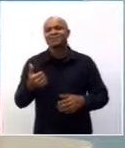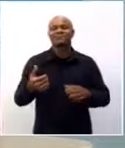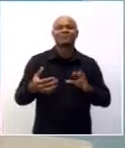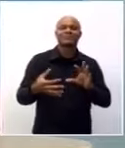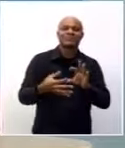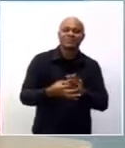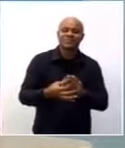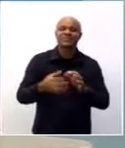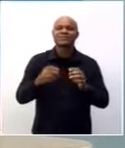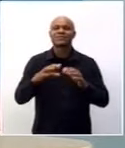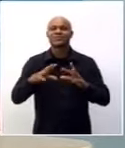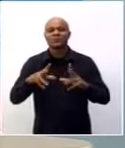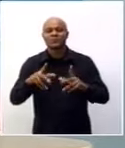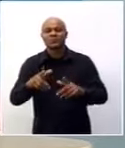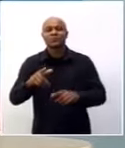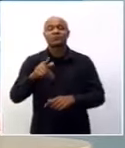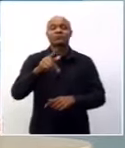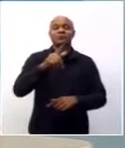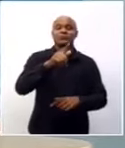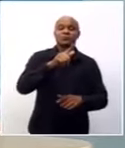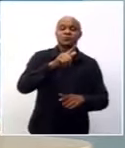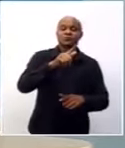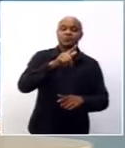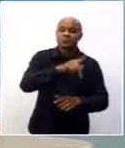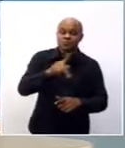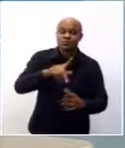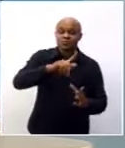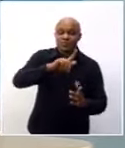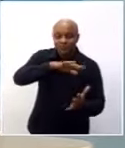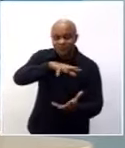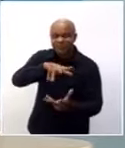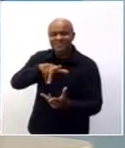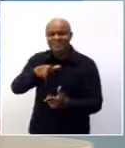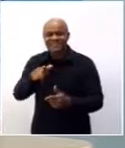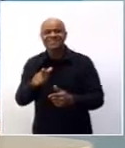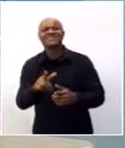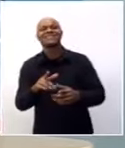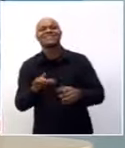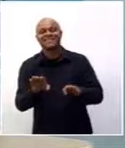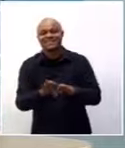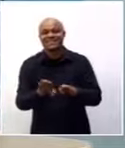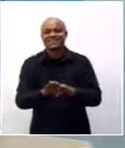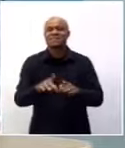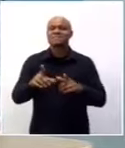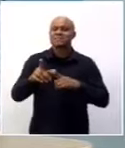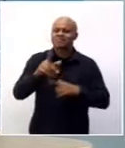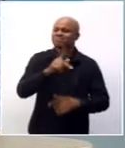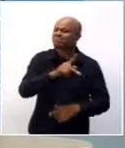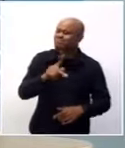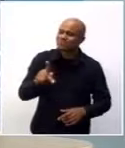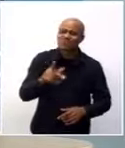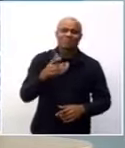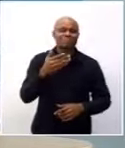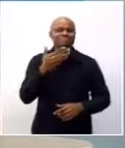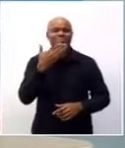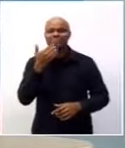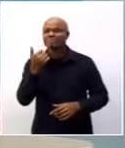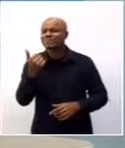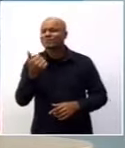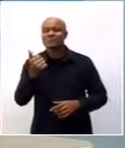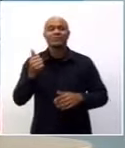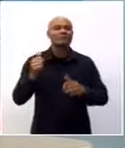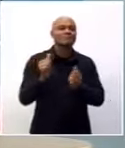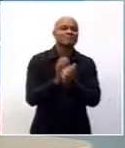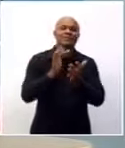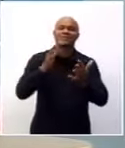aulas dos professores de geografia. Sei que vocês têm aí brilhantes professores, espero que tudo isso tenha